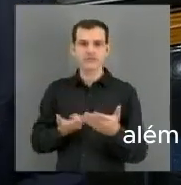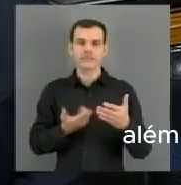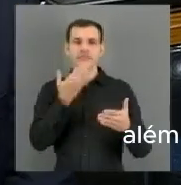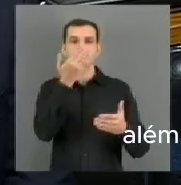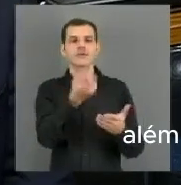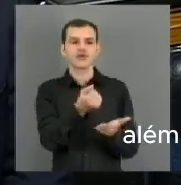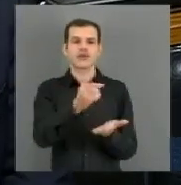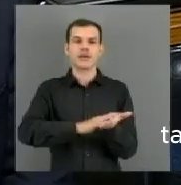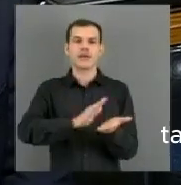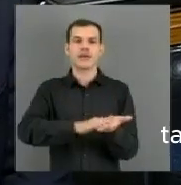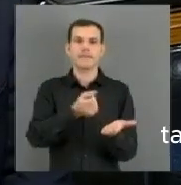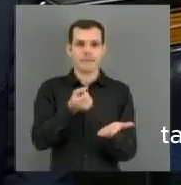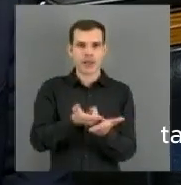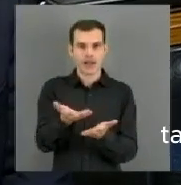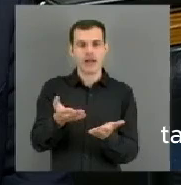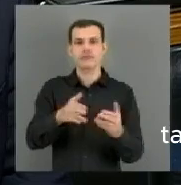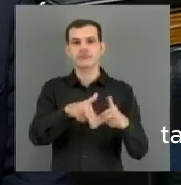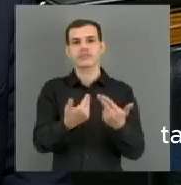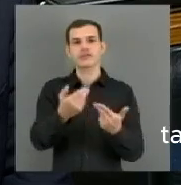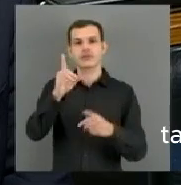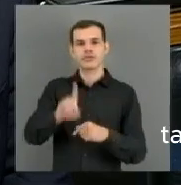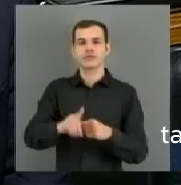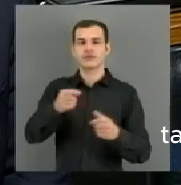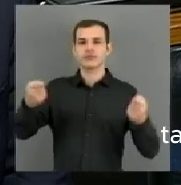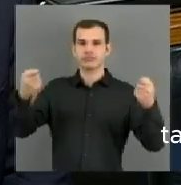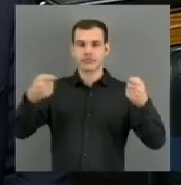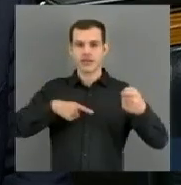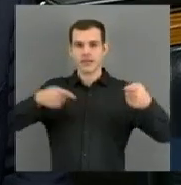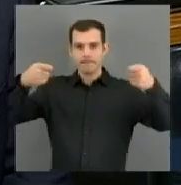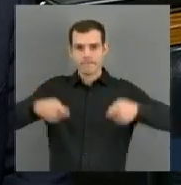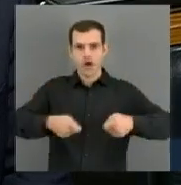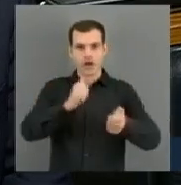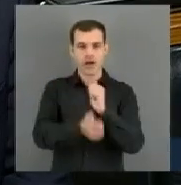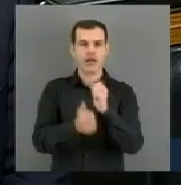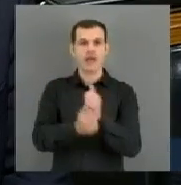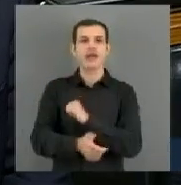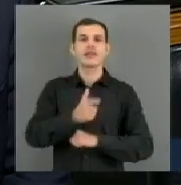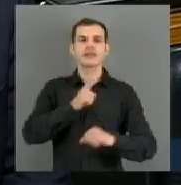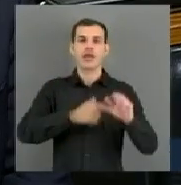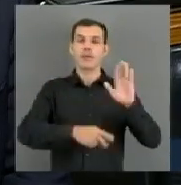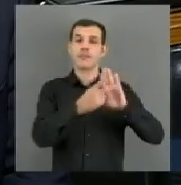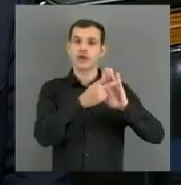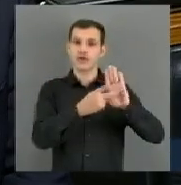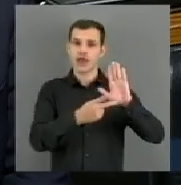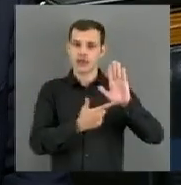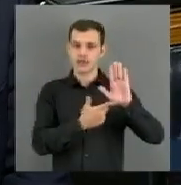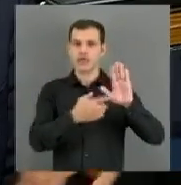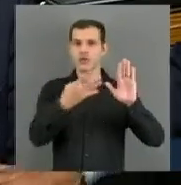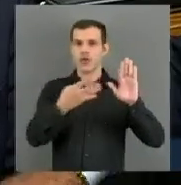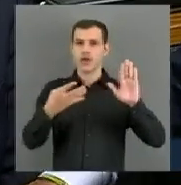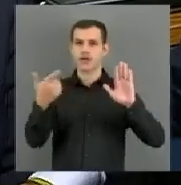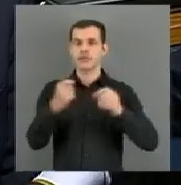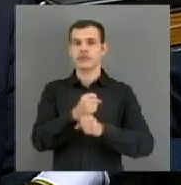CPI das apostas esportivas, também relatou o projeto 442, o famigerado projeto 442 de 91,